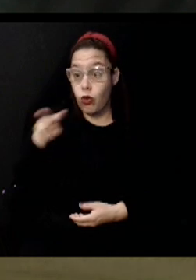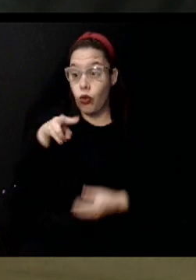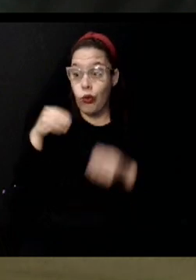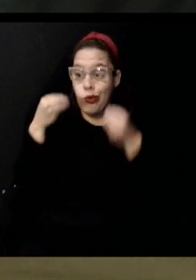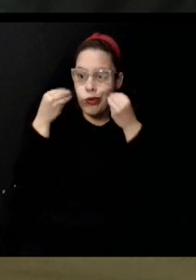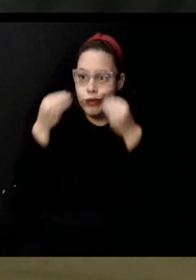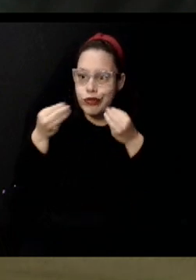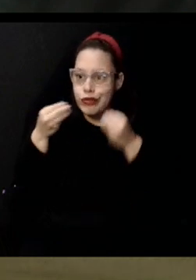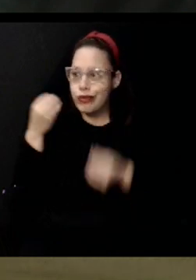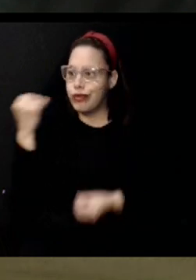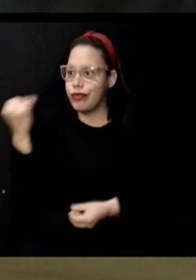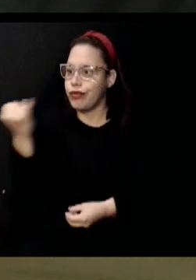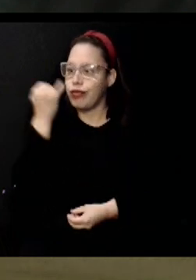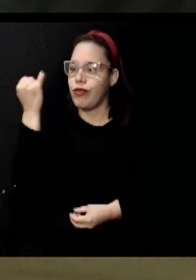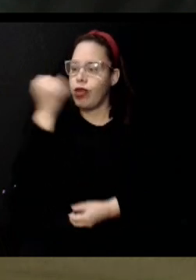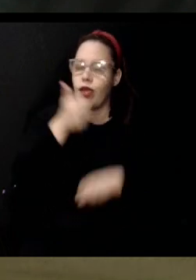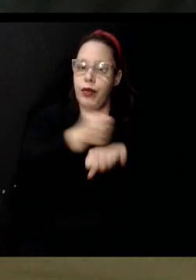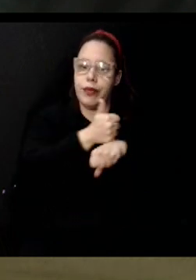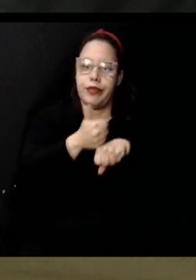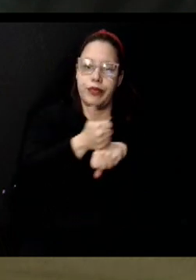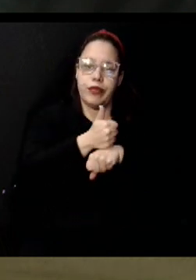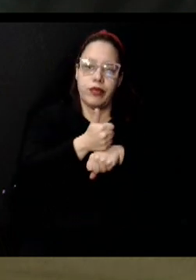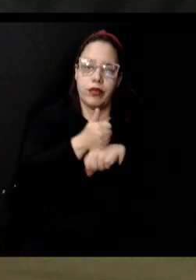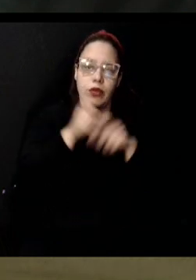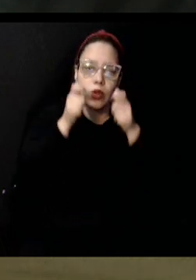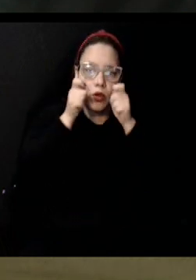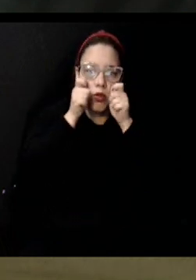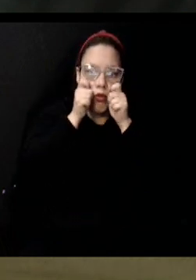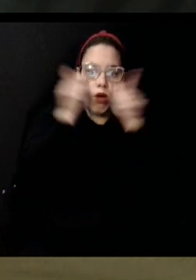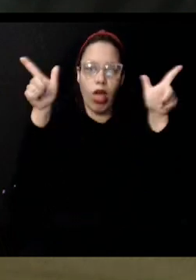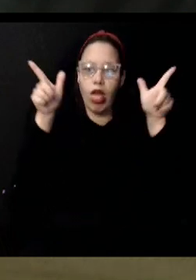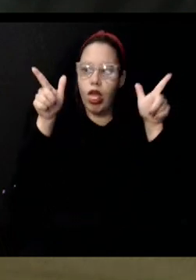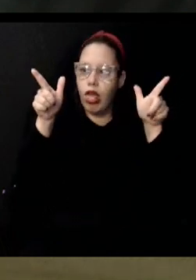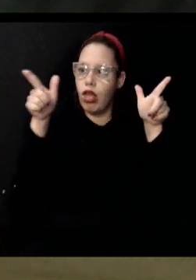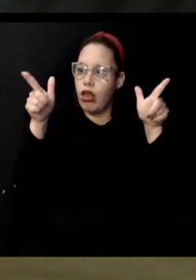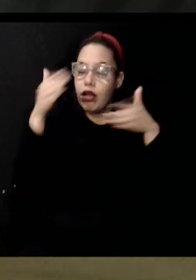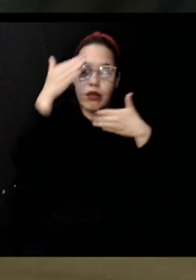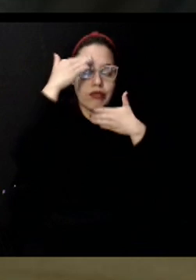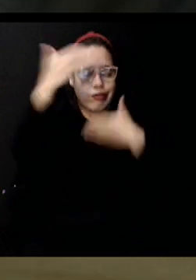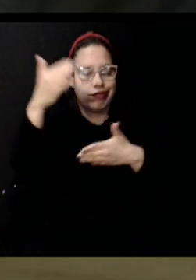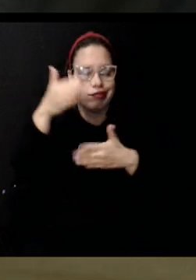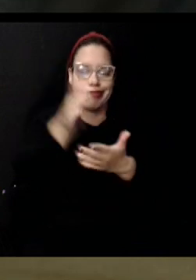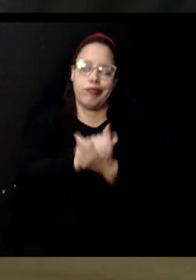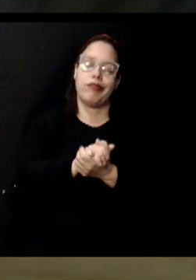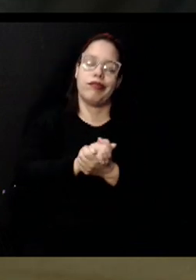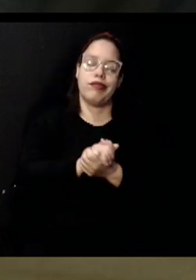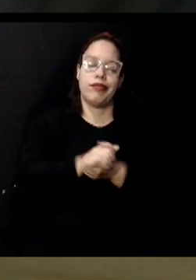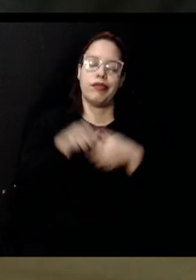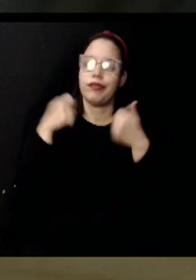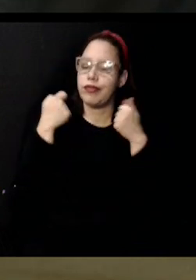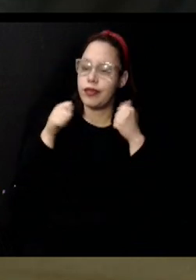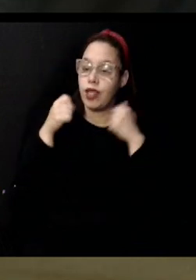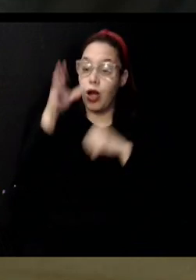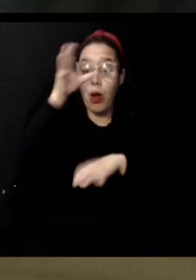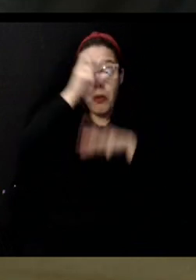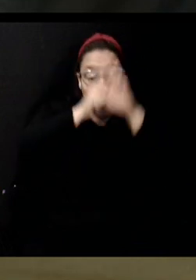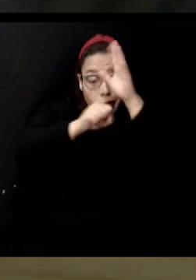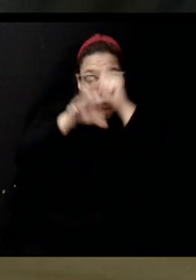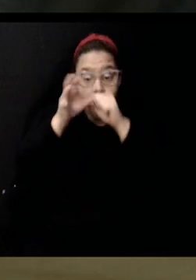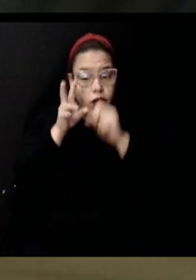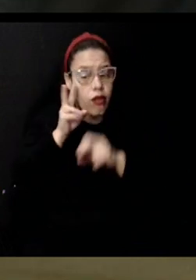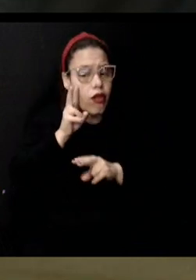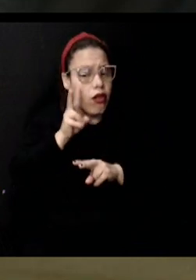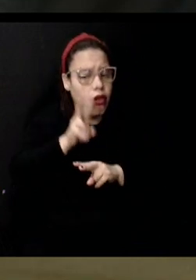com profissionais que nos ampliam a visão. Gratidão por isso, porque a gente precisa aprender a olhar um pouco